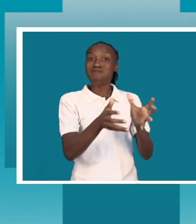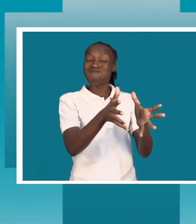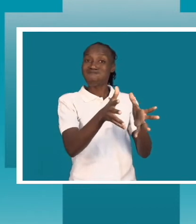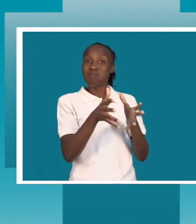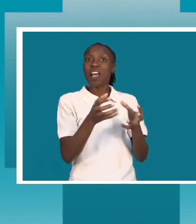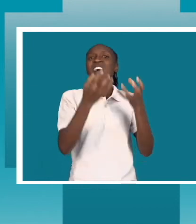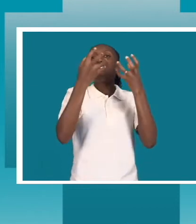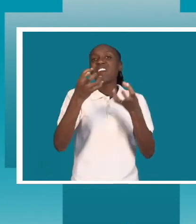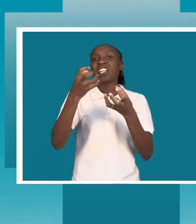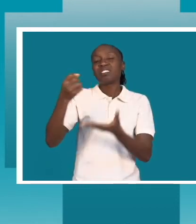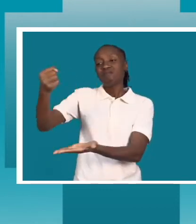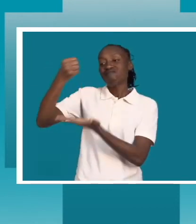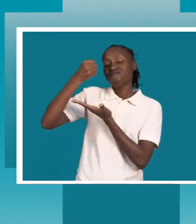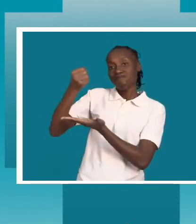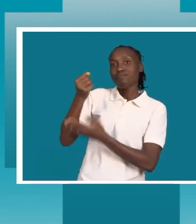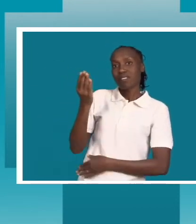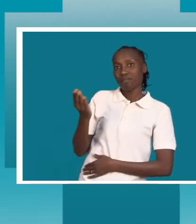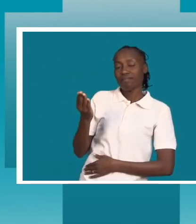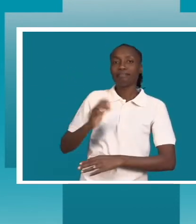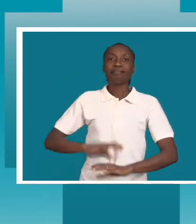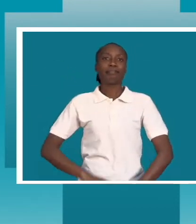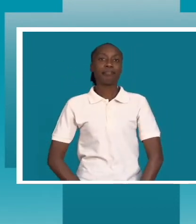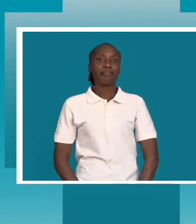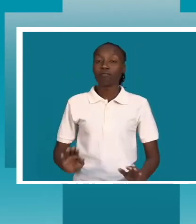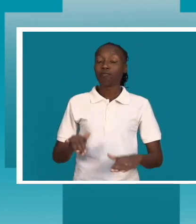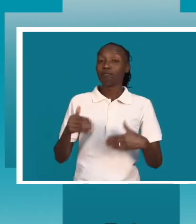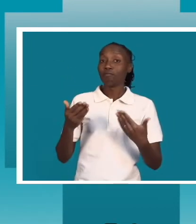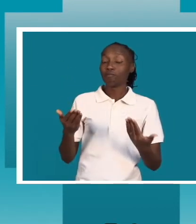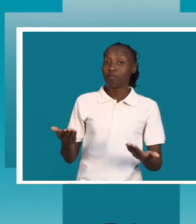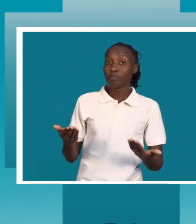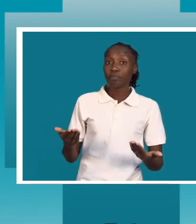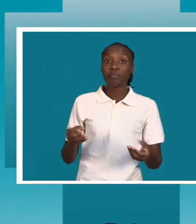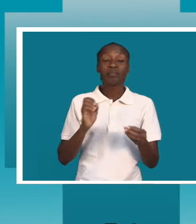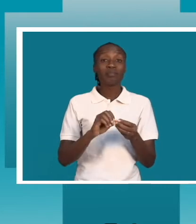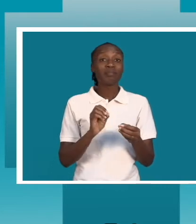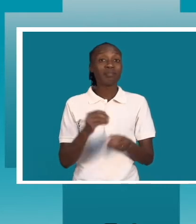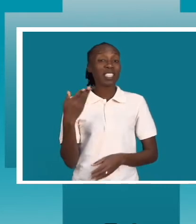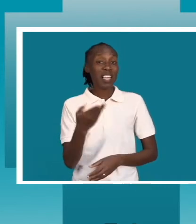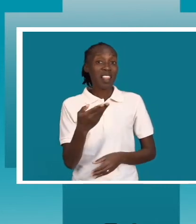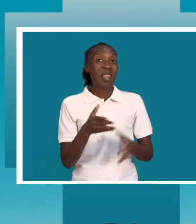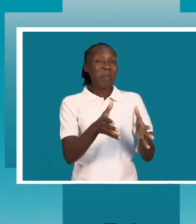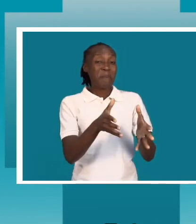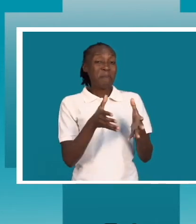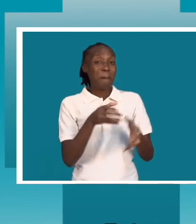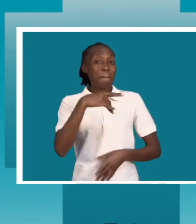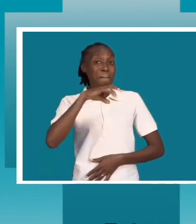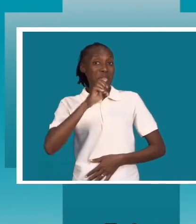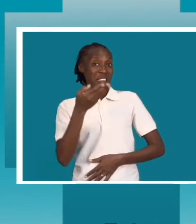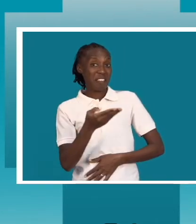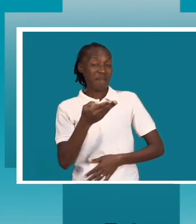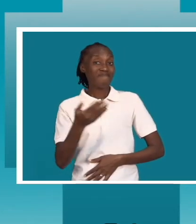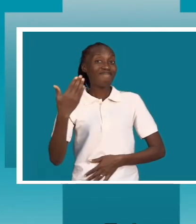por falta de recursos financeiros. A rotação da perna ao lado direito, é